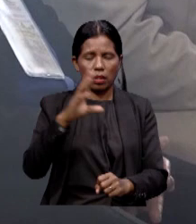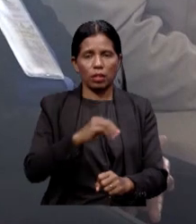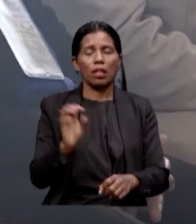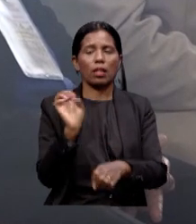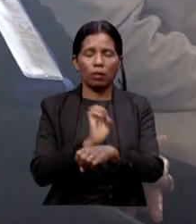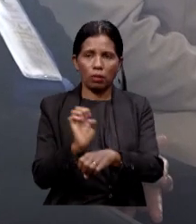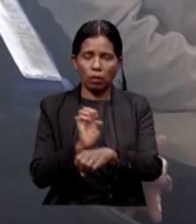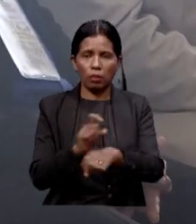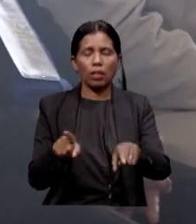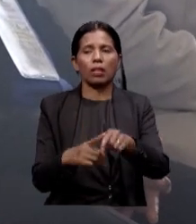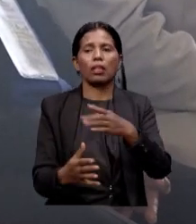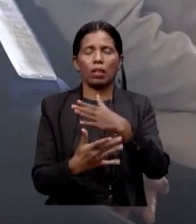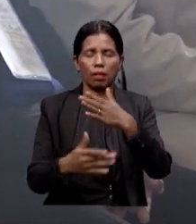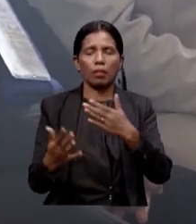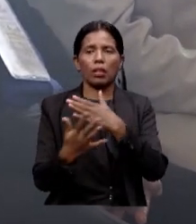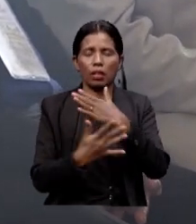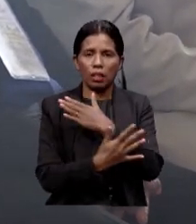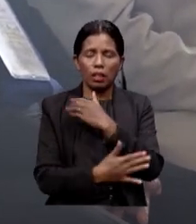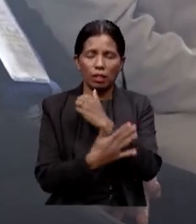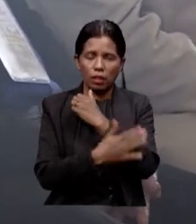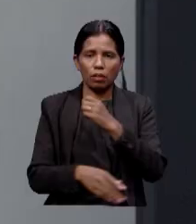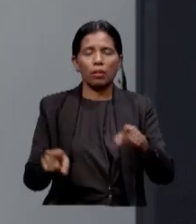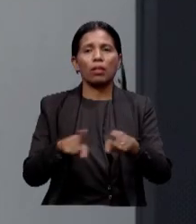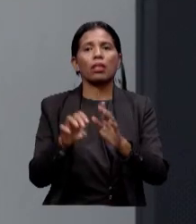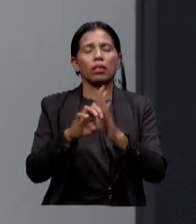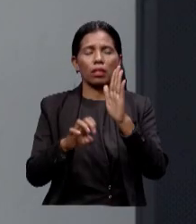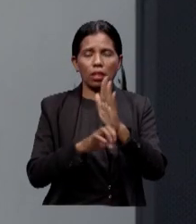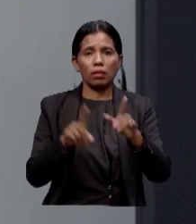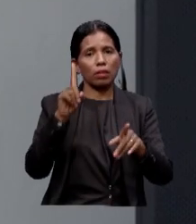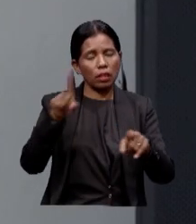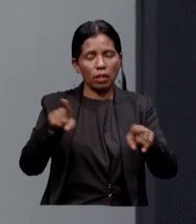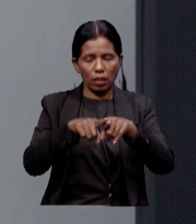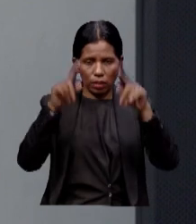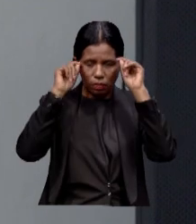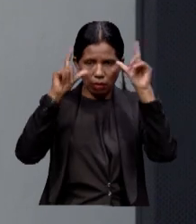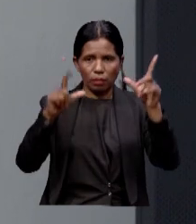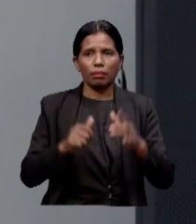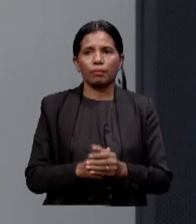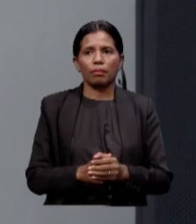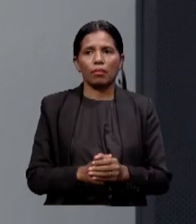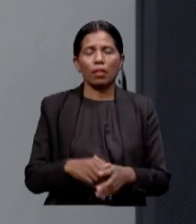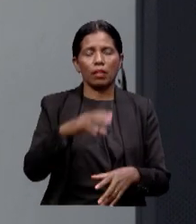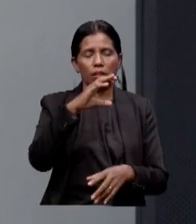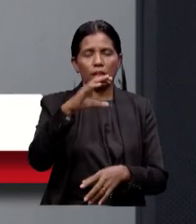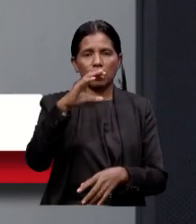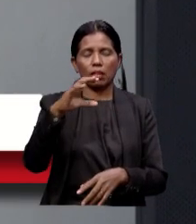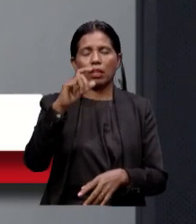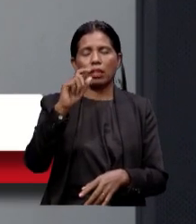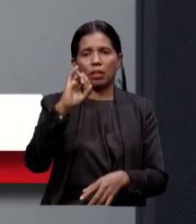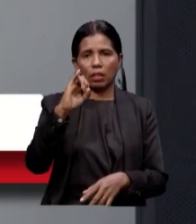Macran Banação no estado Ida Hanes em Timor-Leste. Acaba a Câmara Comércio, para lidar a Câmara Comércio, foi um autêntico de